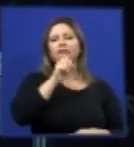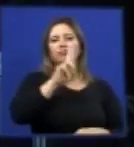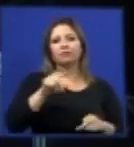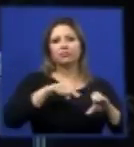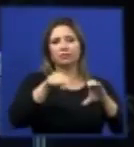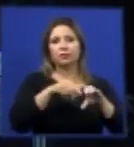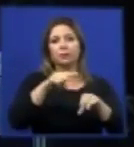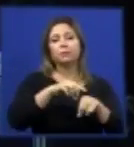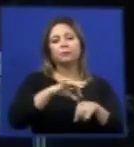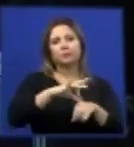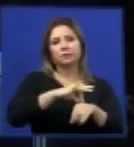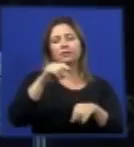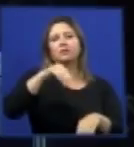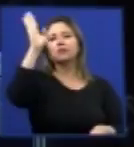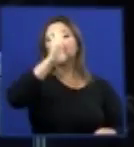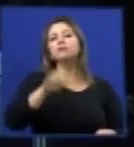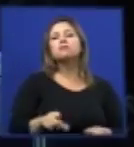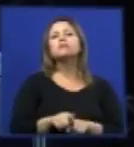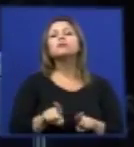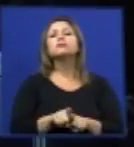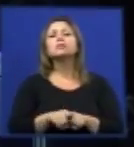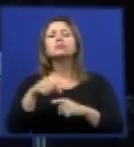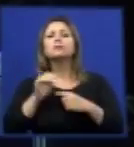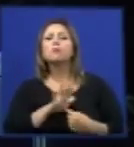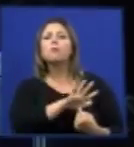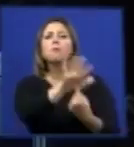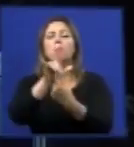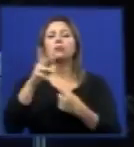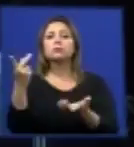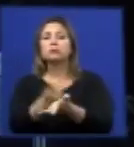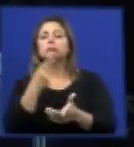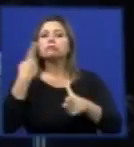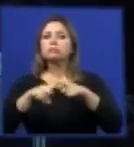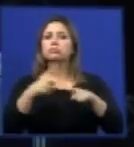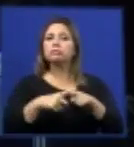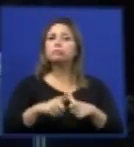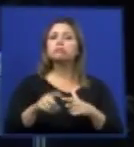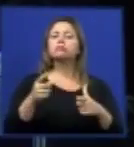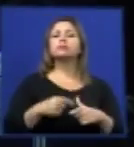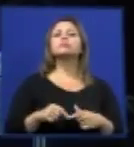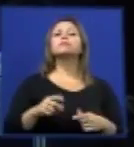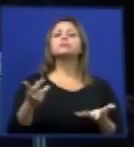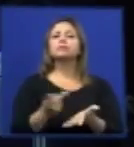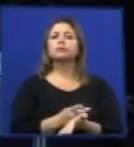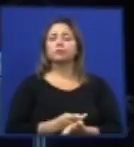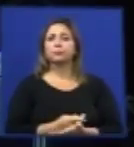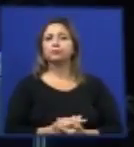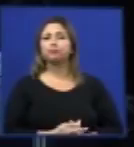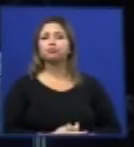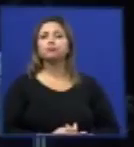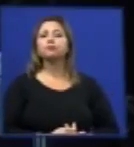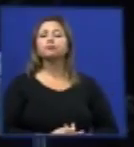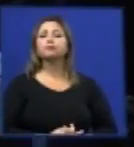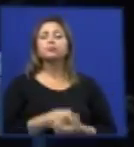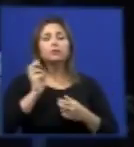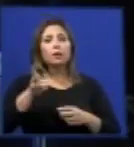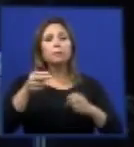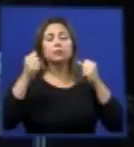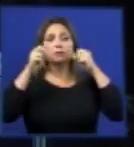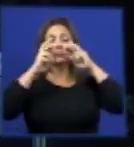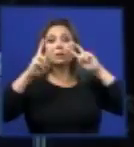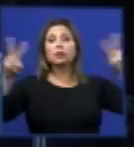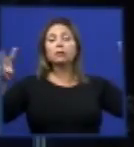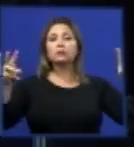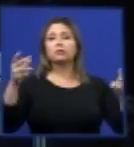com preços deprimidos ela carreta esses reflexos que foram mostrados aos senhores na realidade ministra carm Lúcia e chamando a atenção dessa